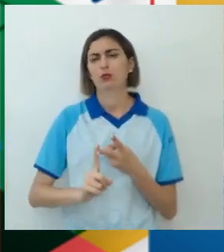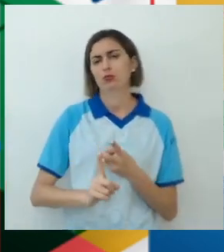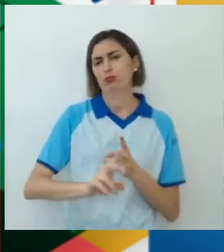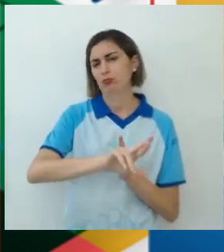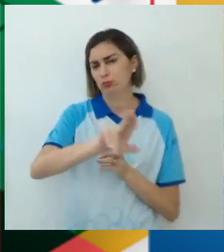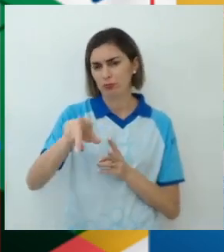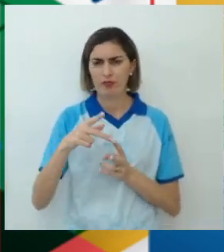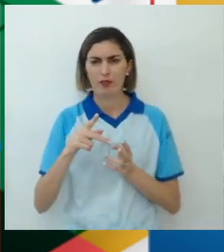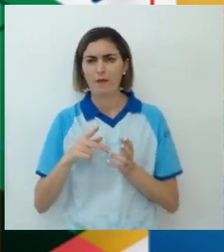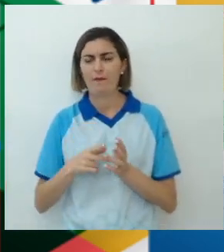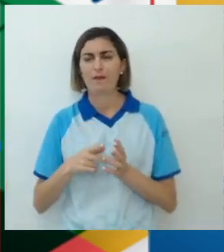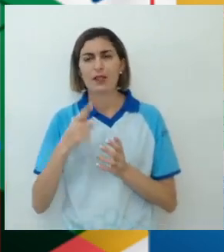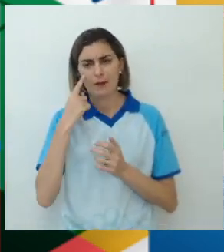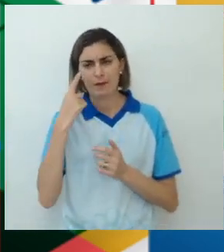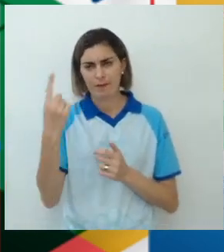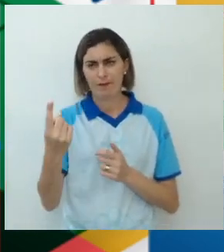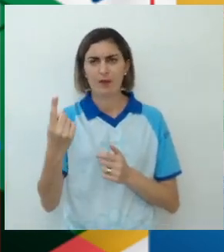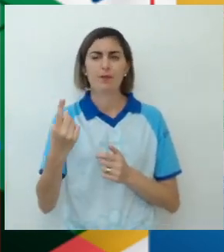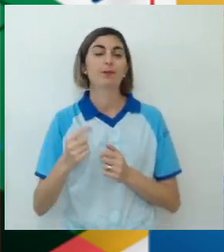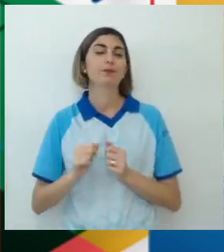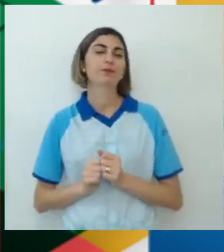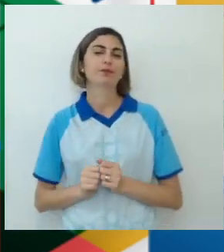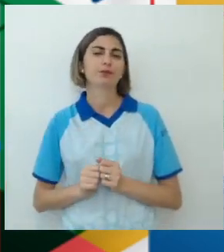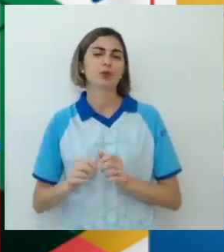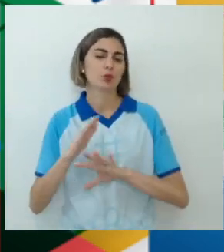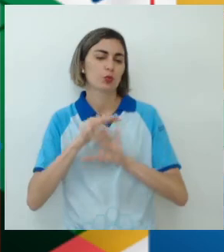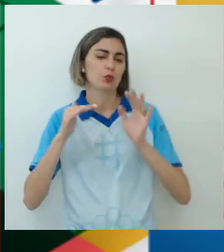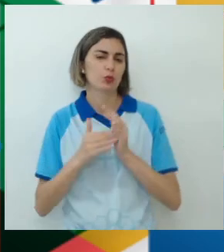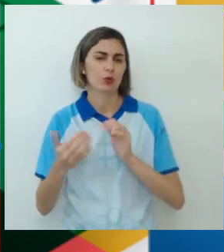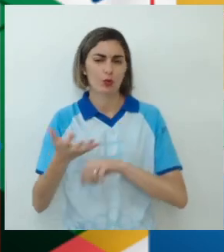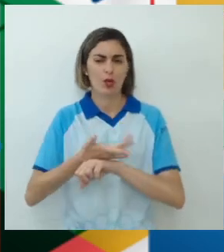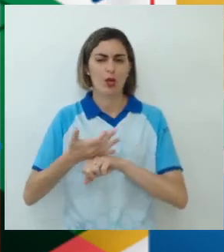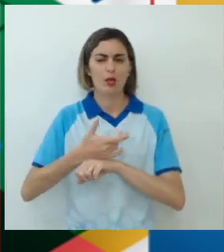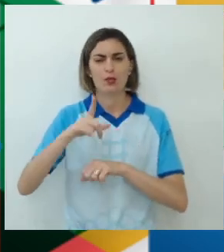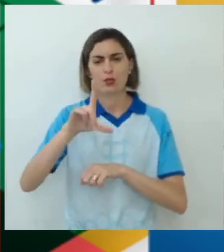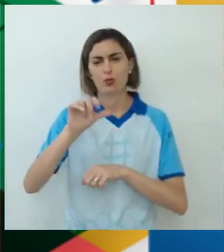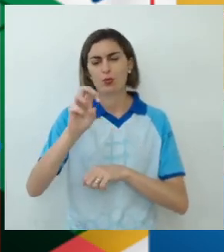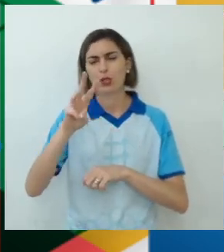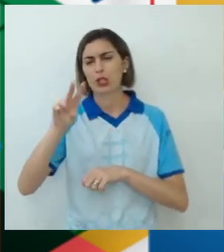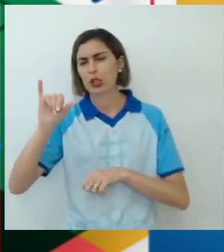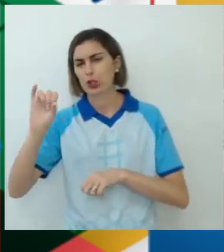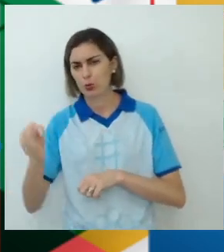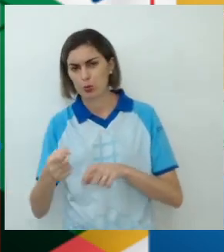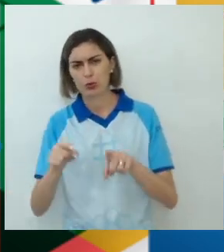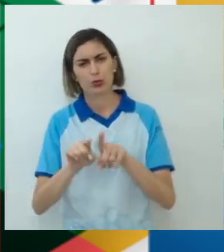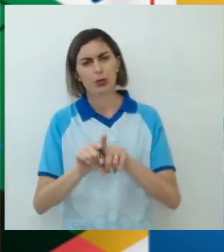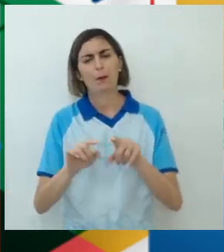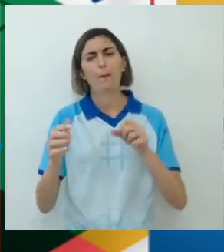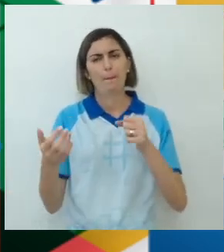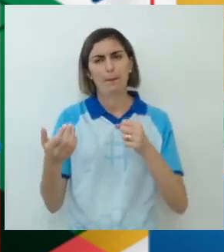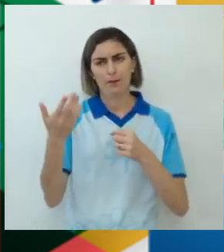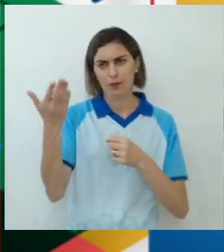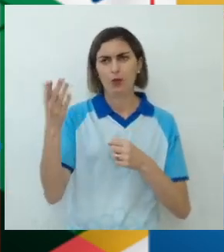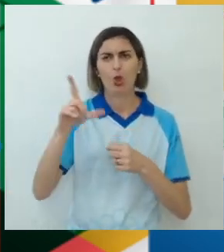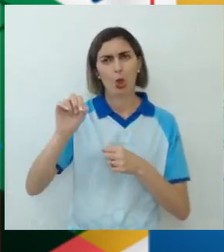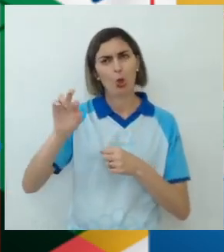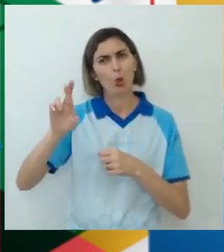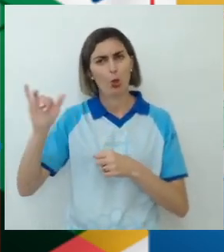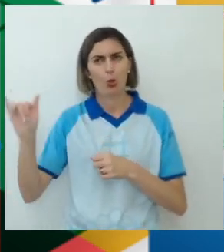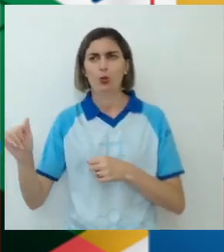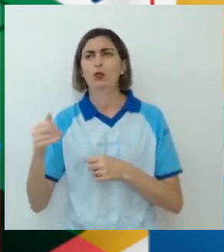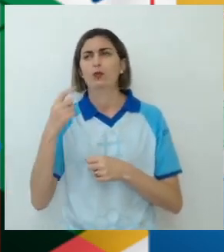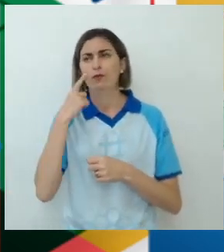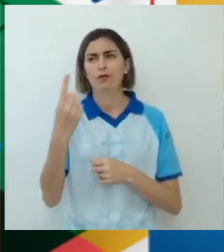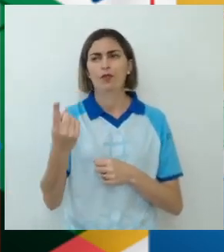necessariamente é verdadeira. Veja o que ele está dizendo aí. Todo ácido de Lewis e base também é de Bronsted Lowry. Essa